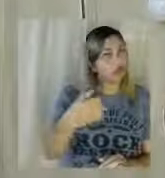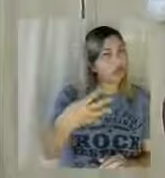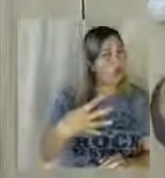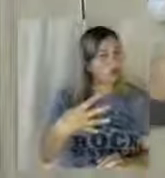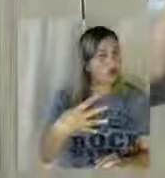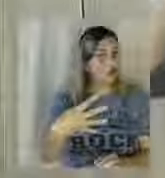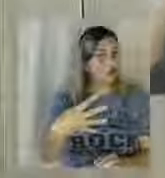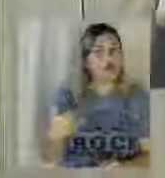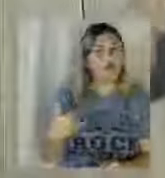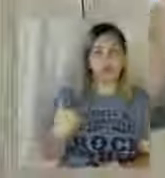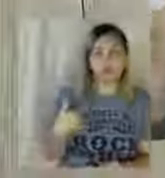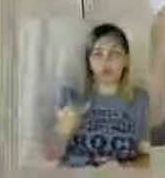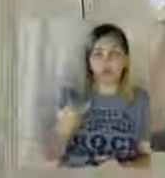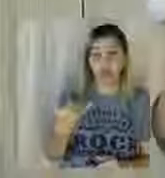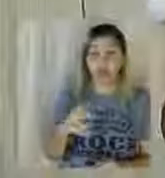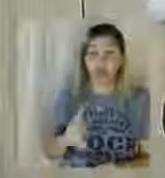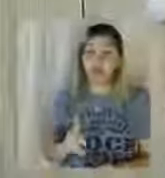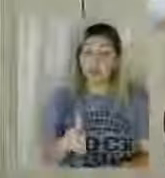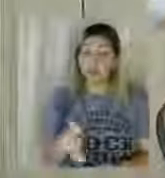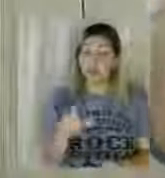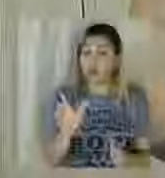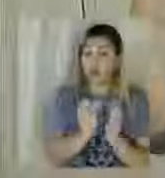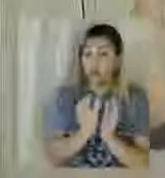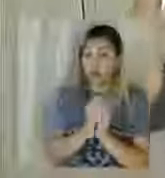Ia sempre. E depois,